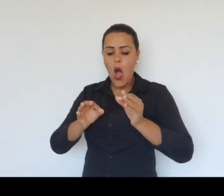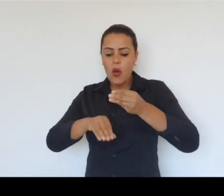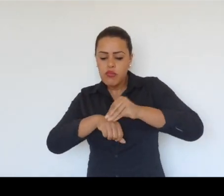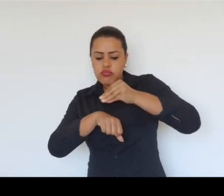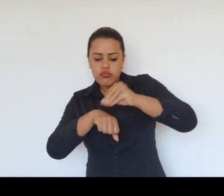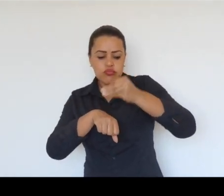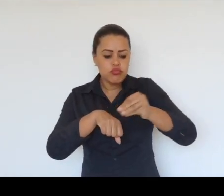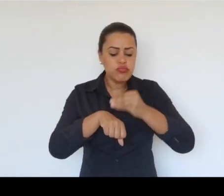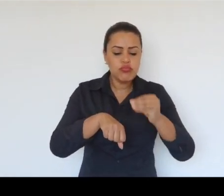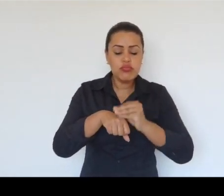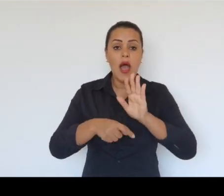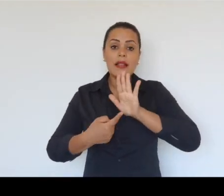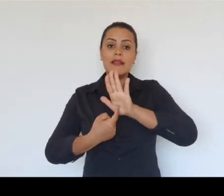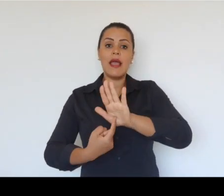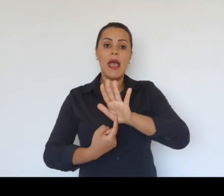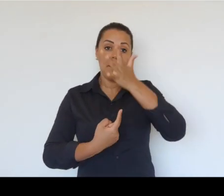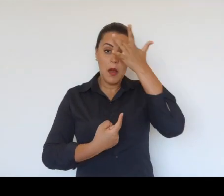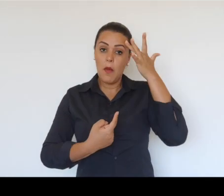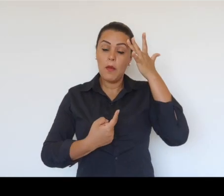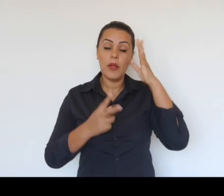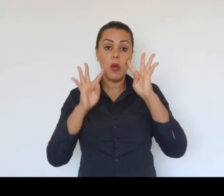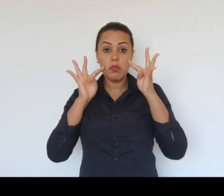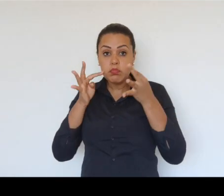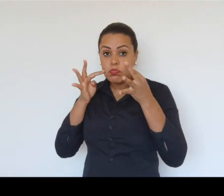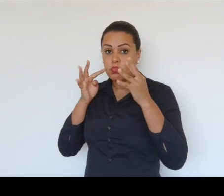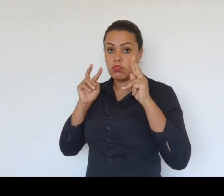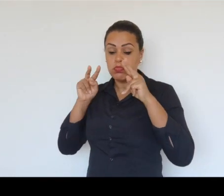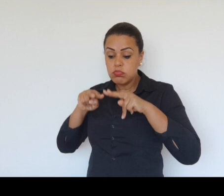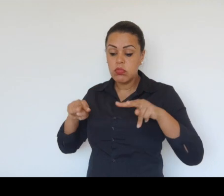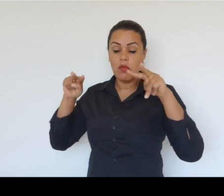ao público, né, até o oferecimento desse material ao público.